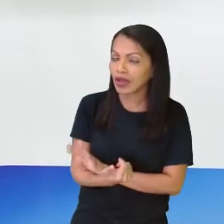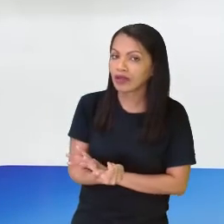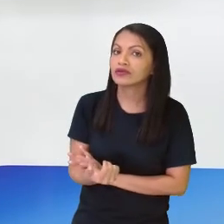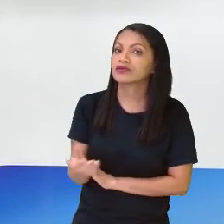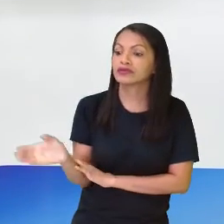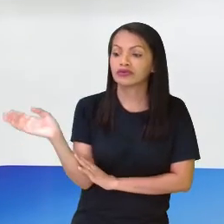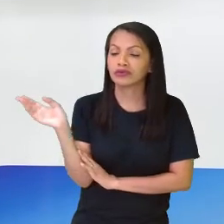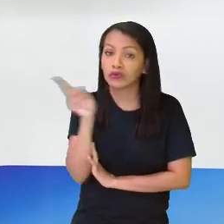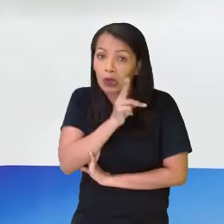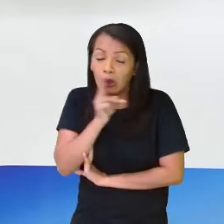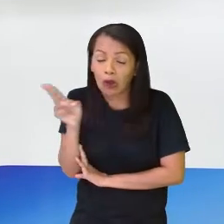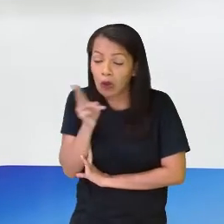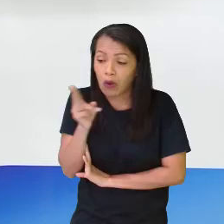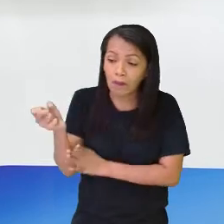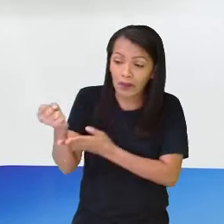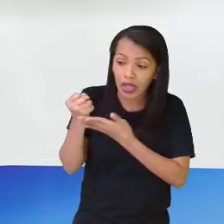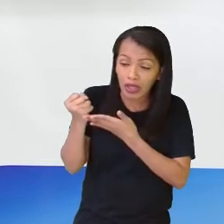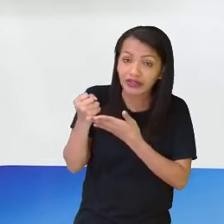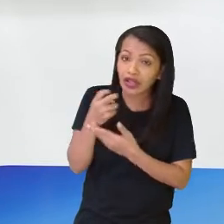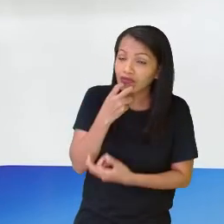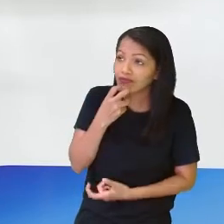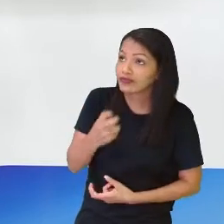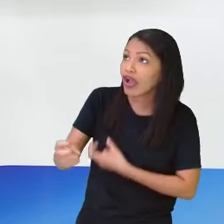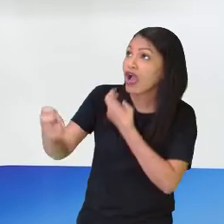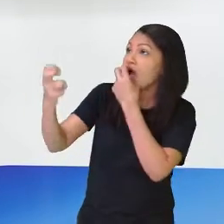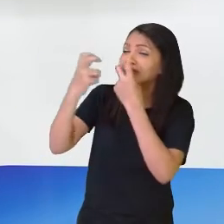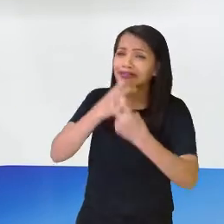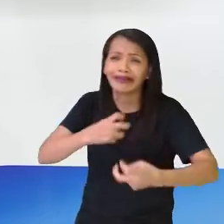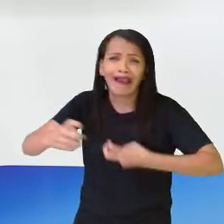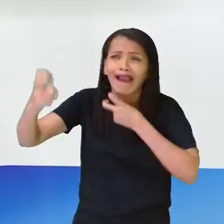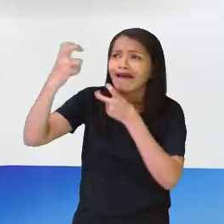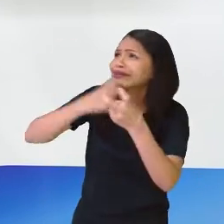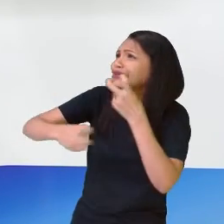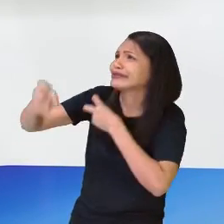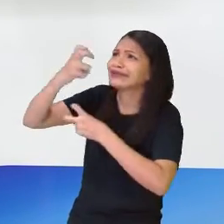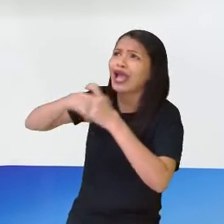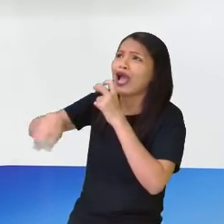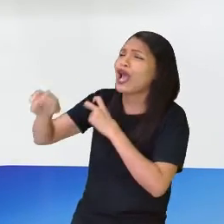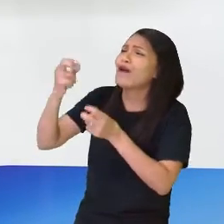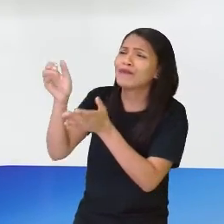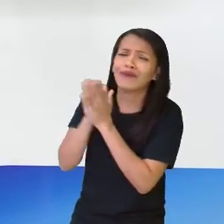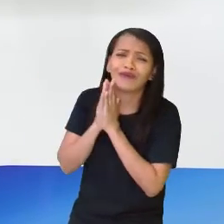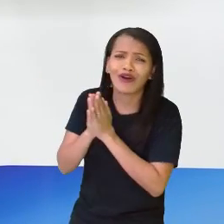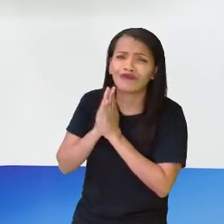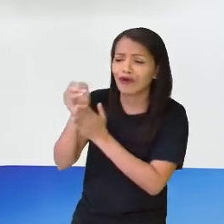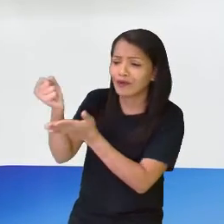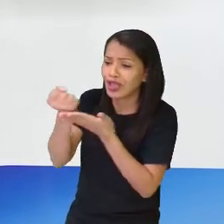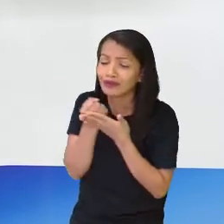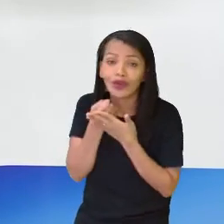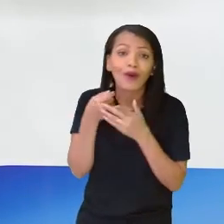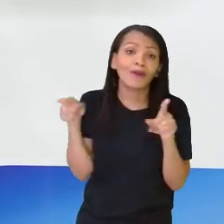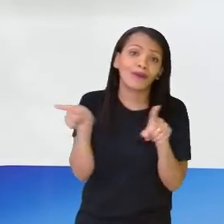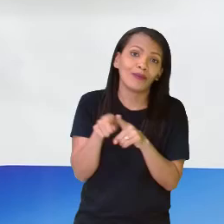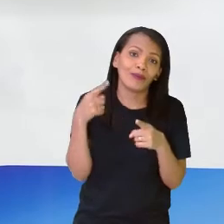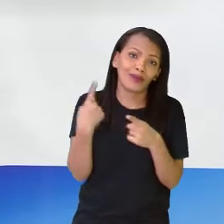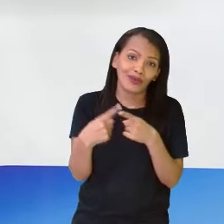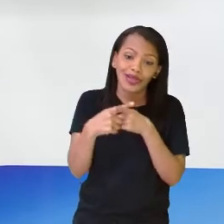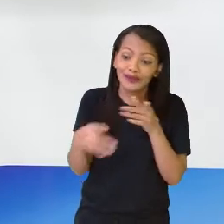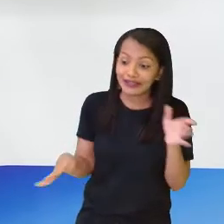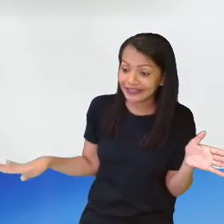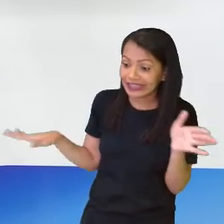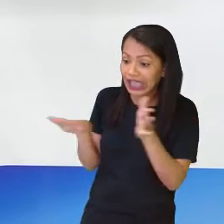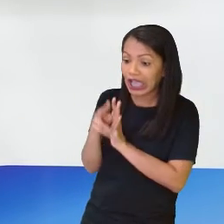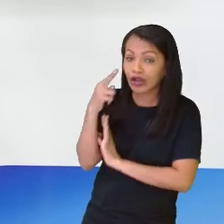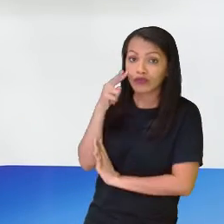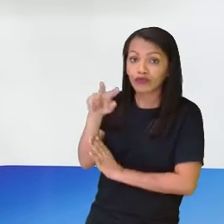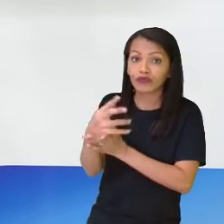como eu li agora, roubaram, socorro, ele vai ter que gritar, fazer aquele escândalo, porque ele está chegando na sua horta e roubaram ali o